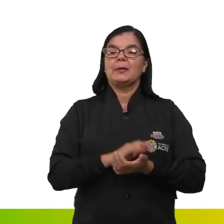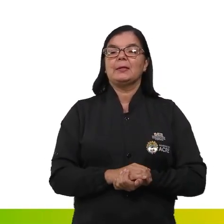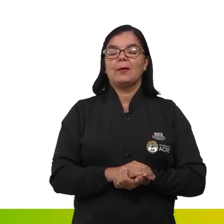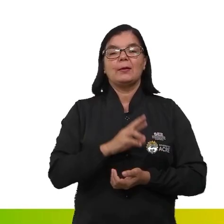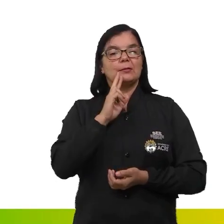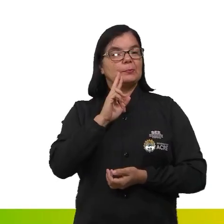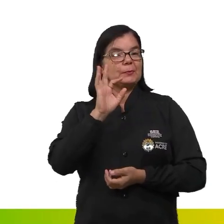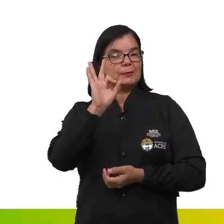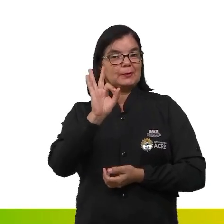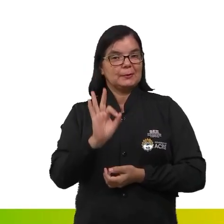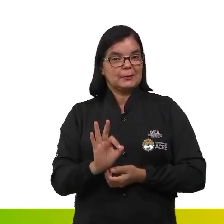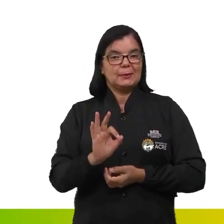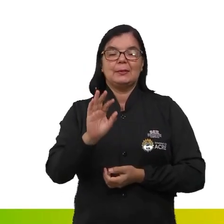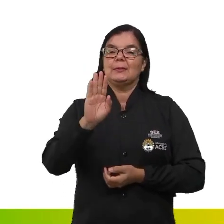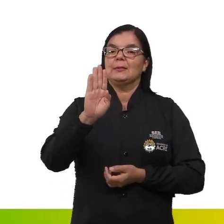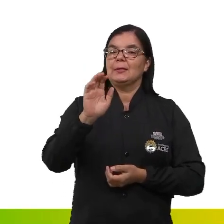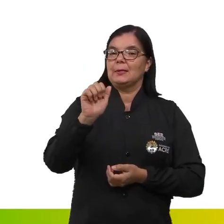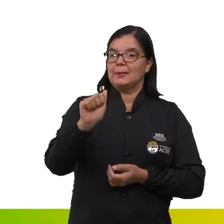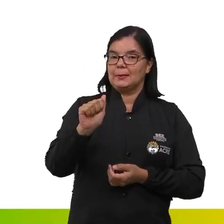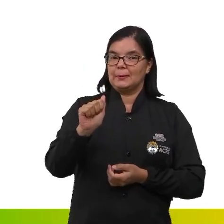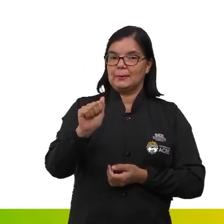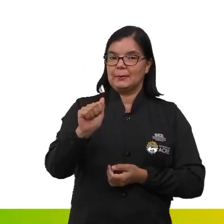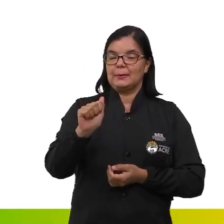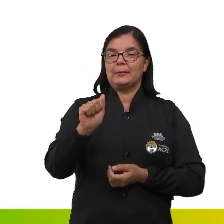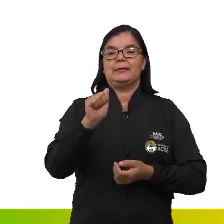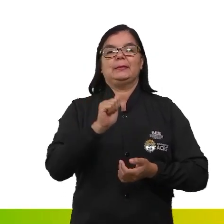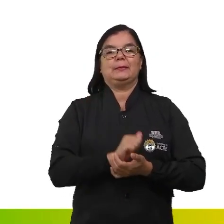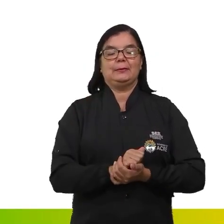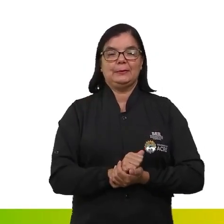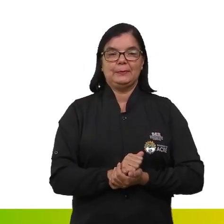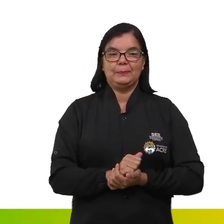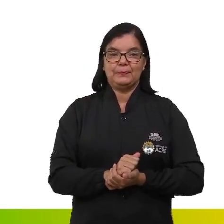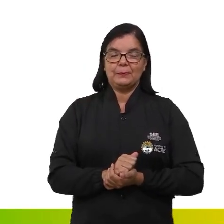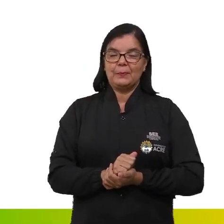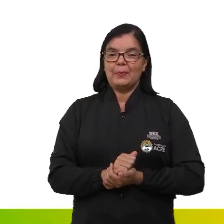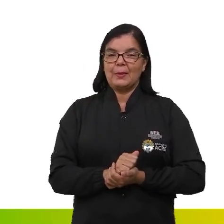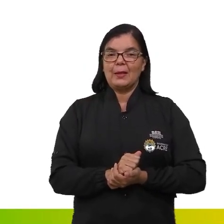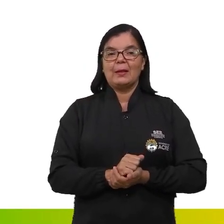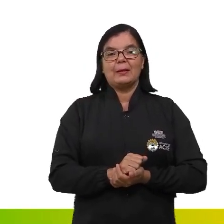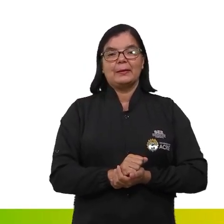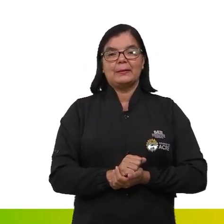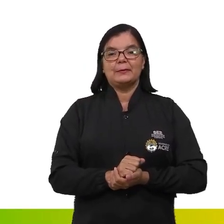assertiva correta aqui, letra A, letra B, C, D e